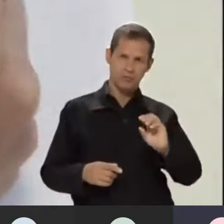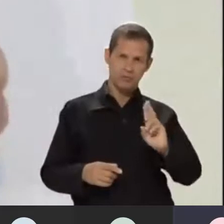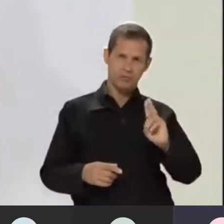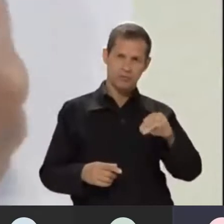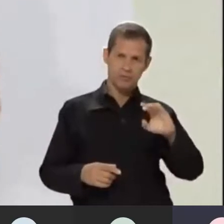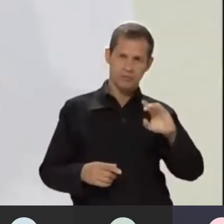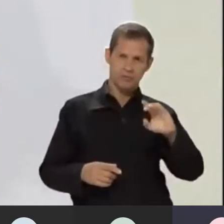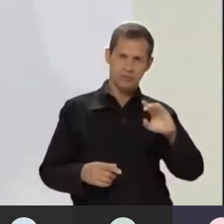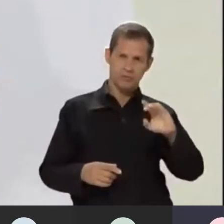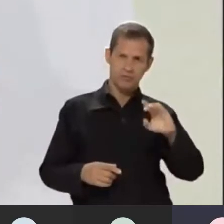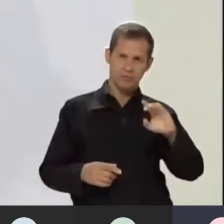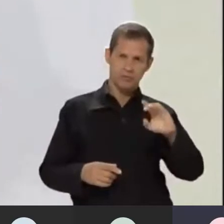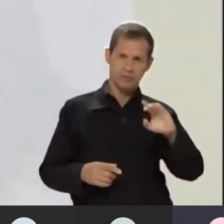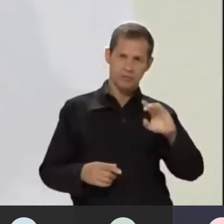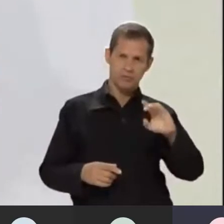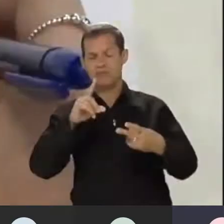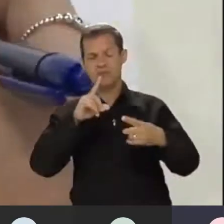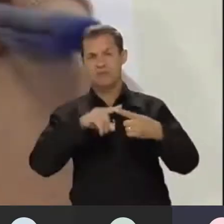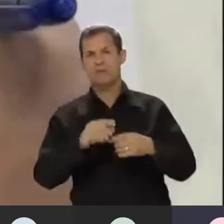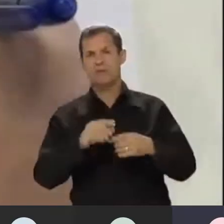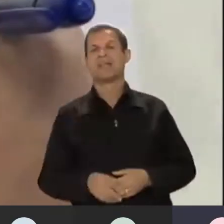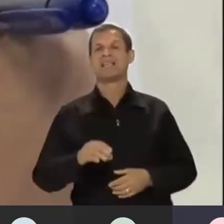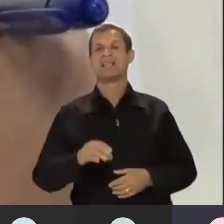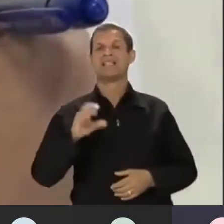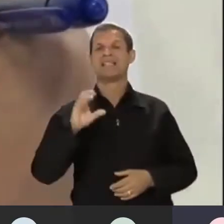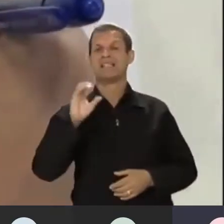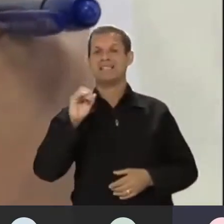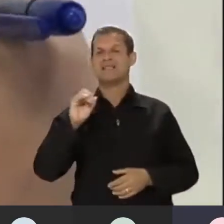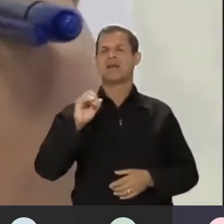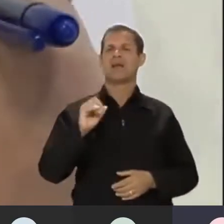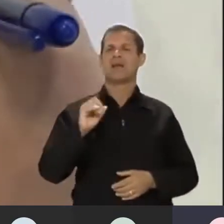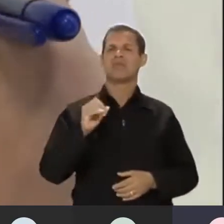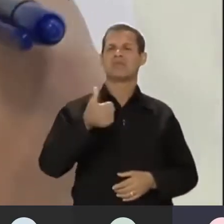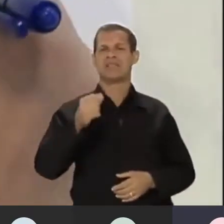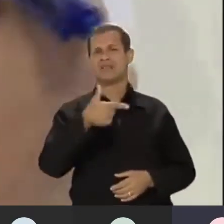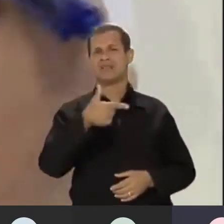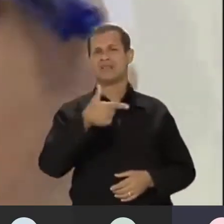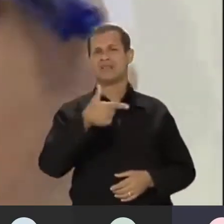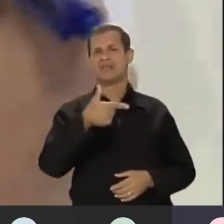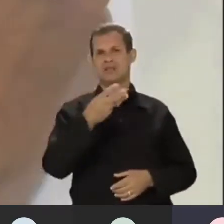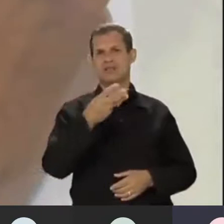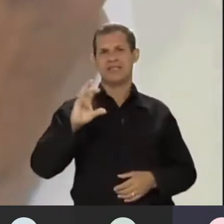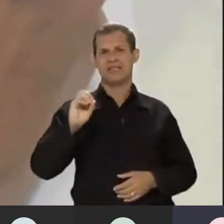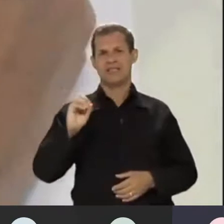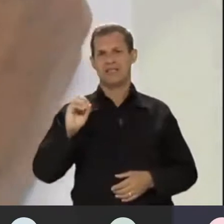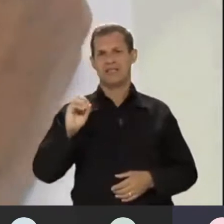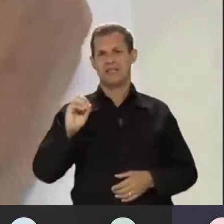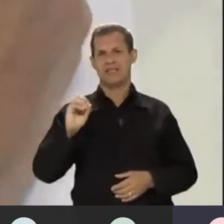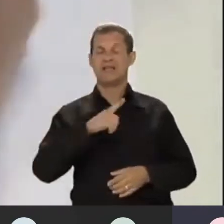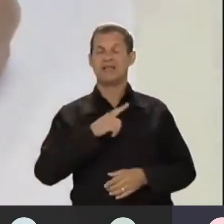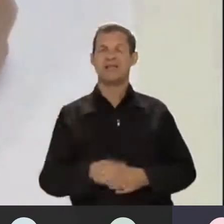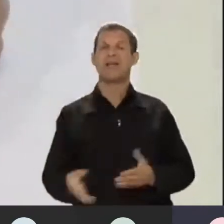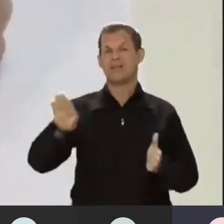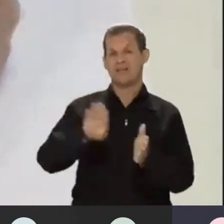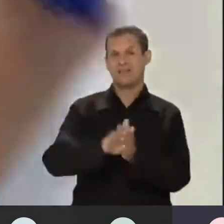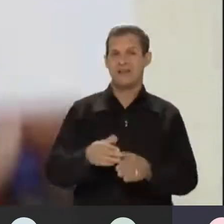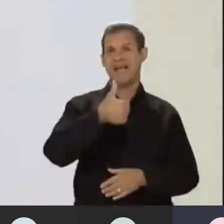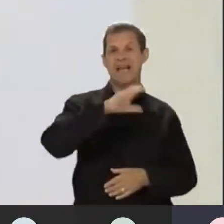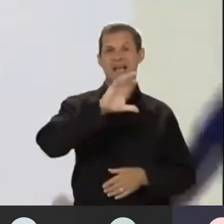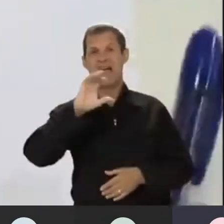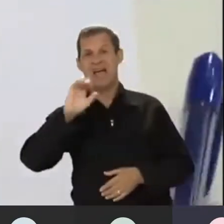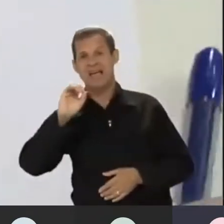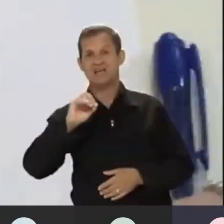parte aqui em cima, ó, nós vamos ter, então, variando de 0. Então, aqui vai ter 0, 10, 20, 30. E aí, ela vai variando até chegar aqui